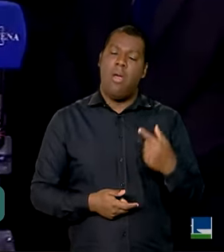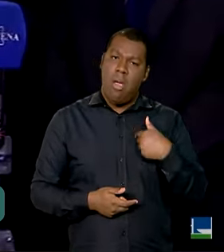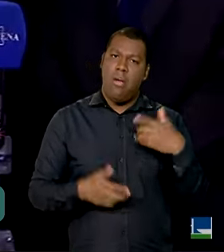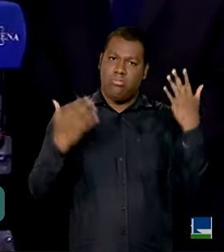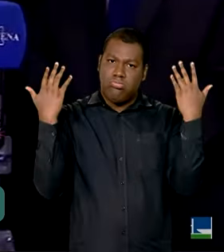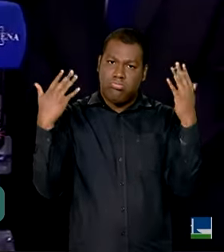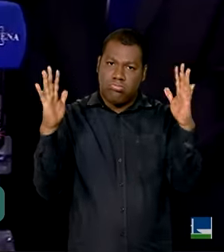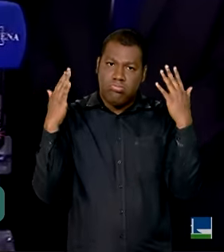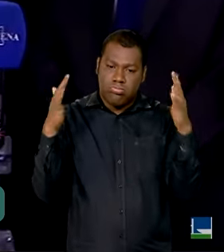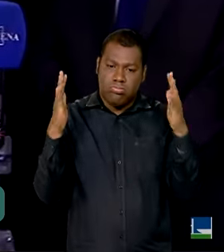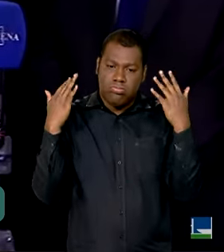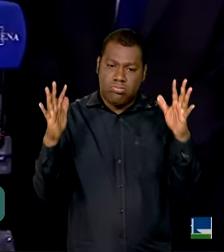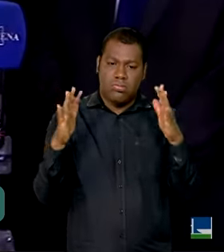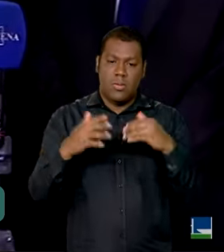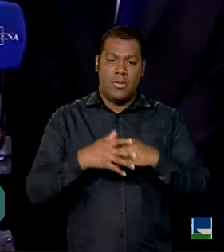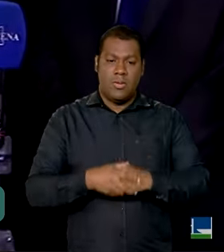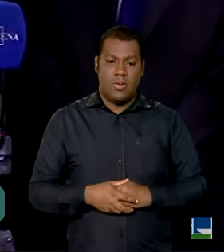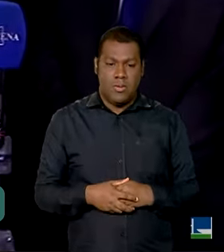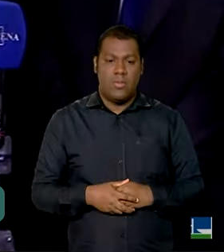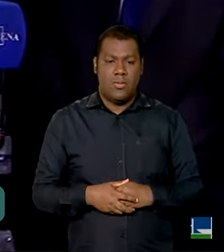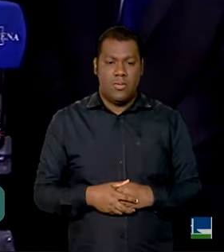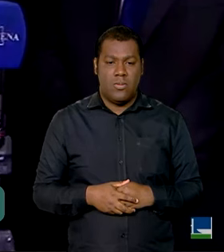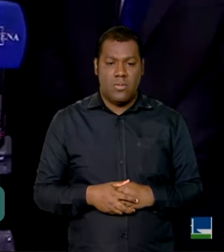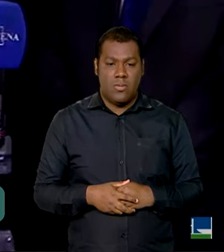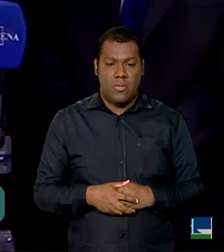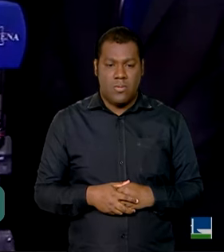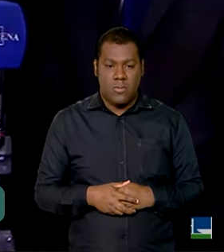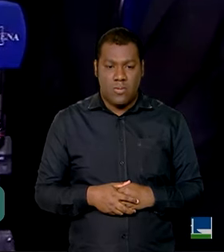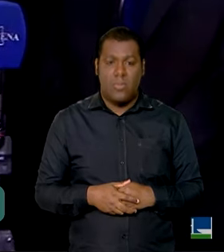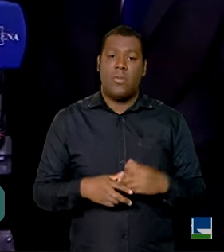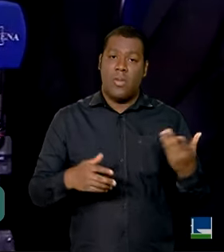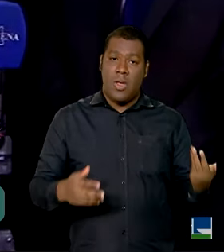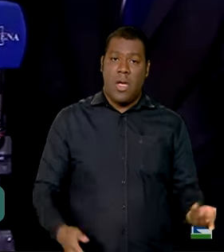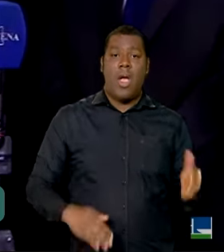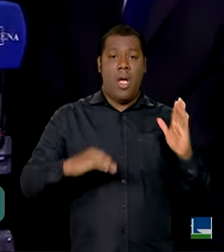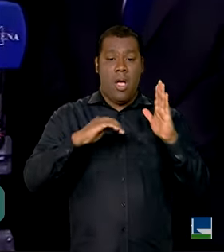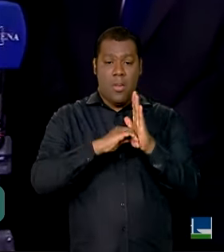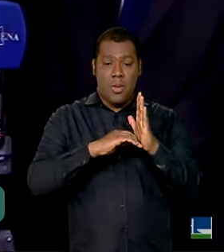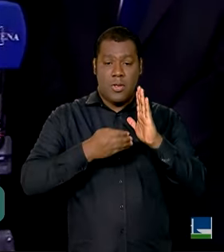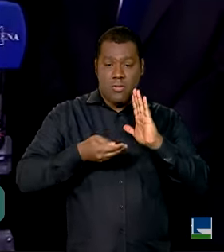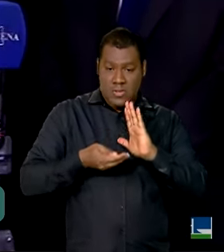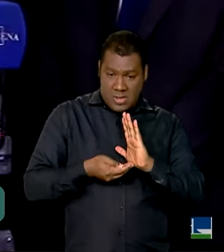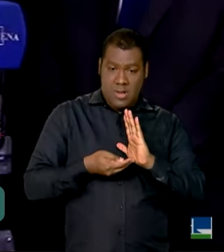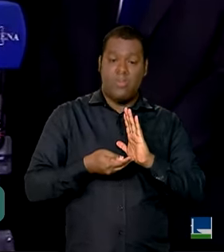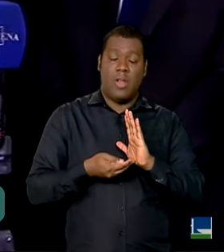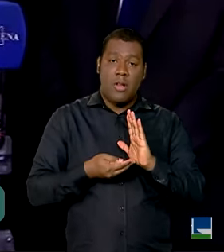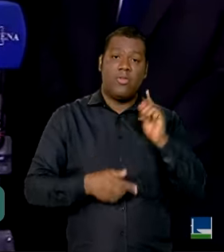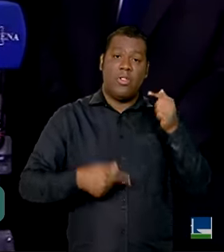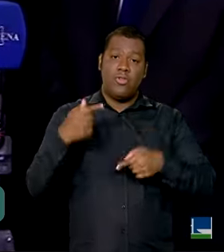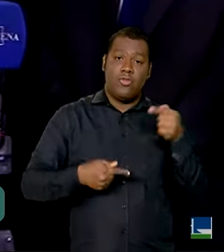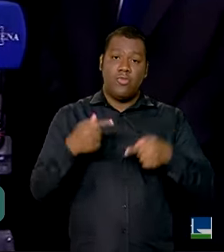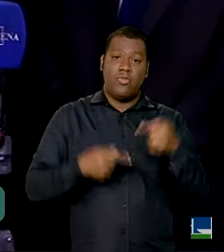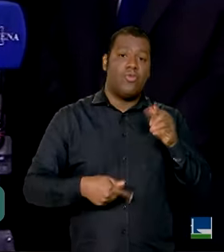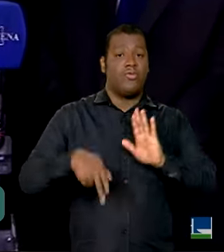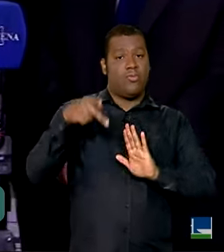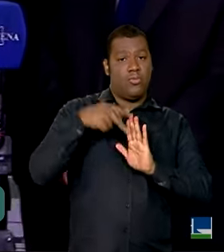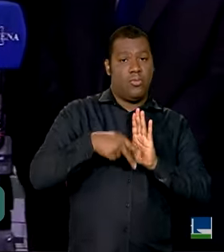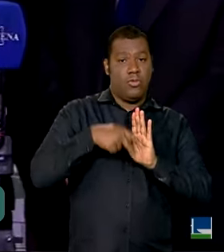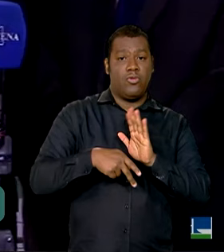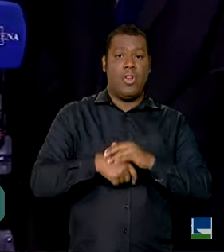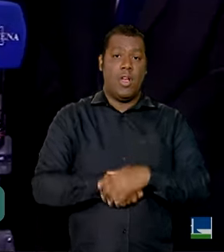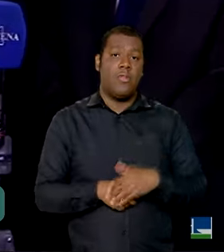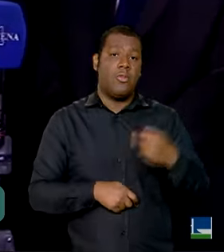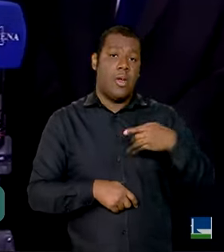elogiar as tratativas que vêm ocorrendo na Câmara e no Senado em torno dos projetos, sobretudo da